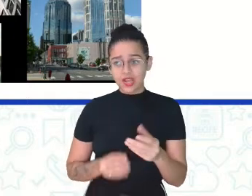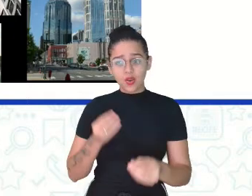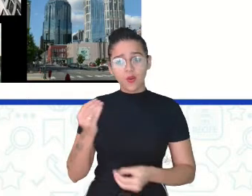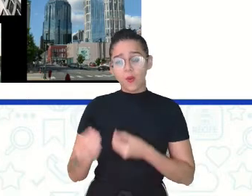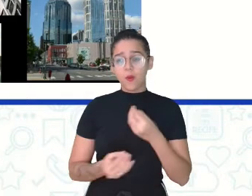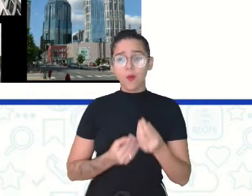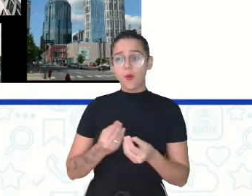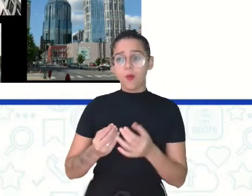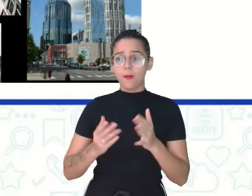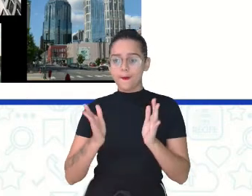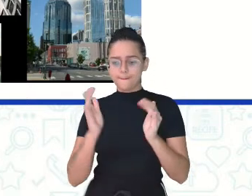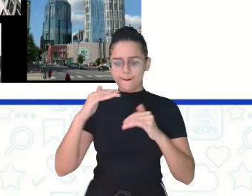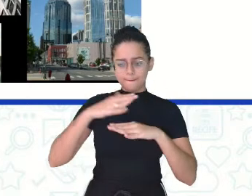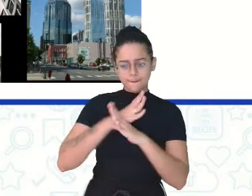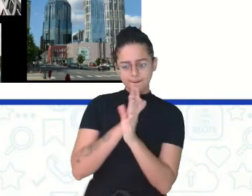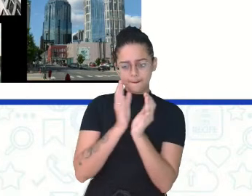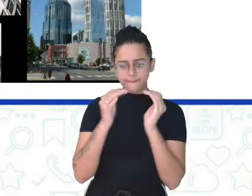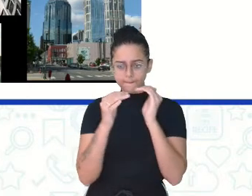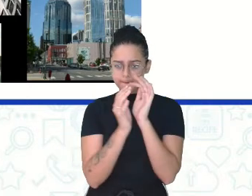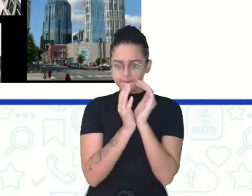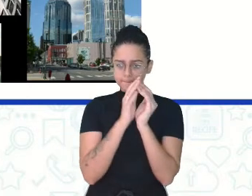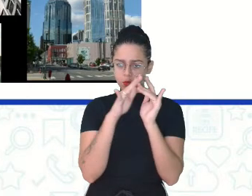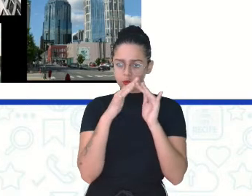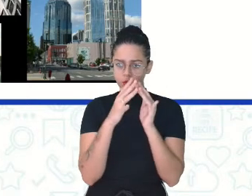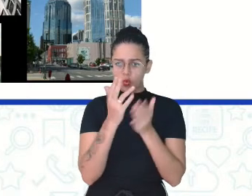as deformações, elas